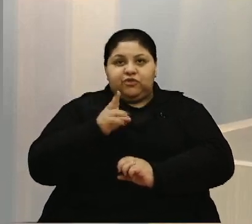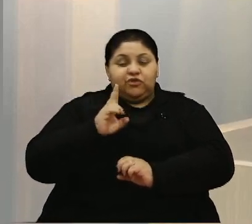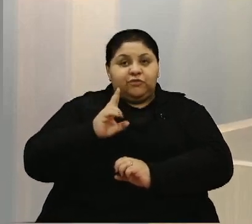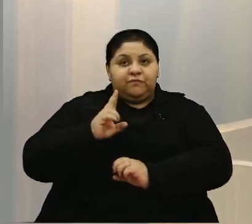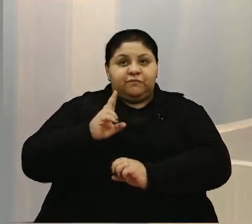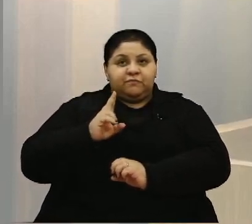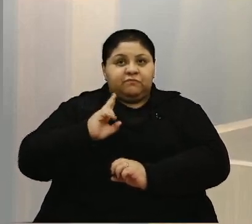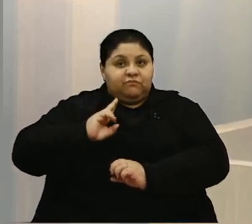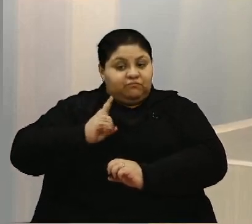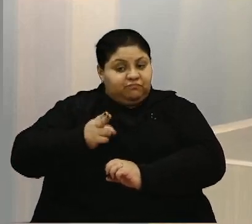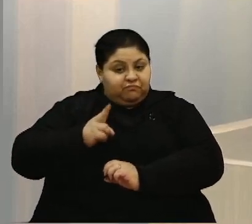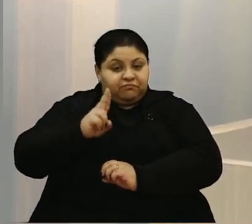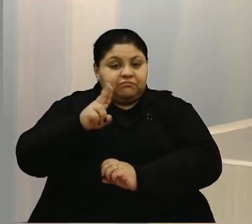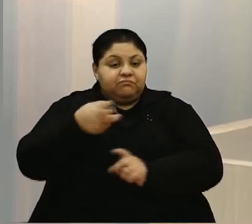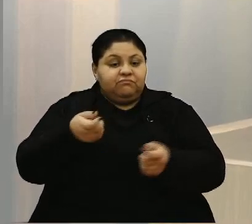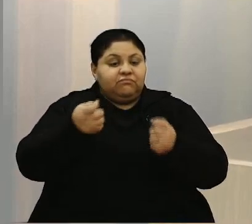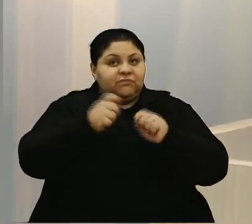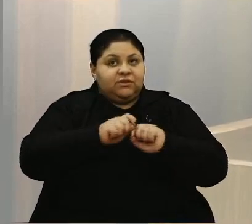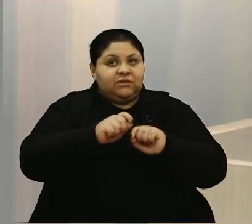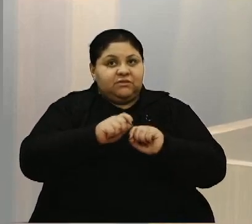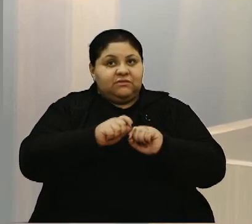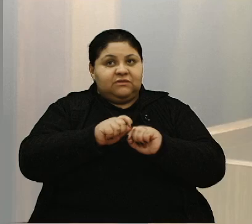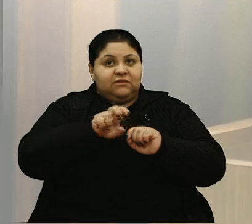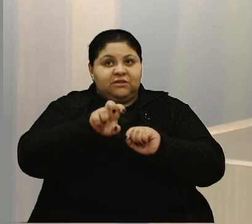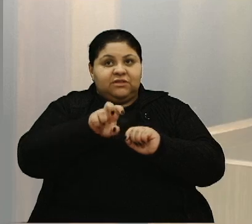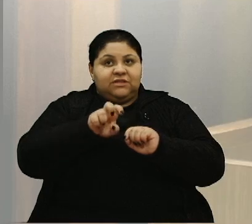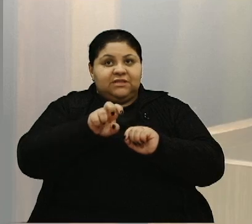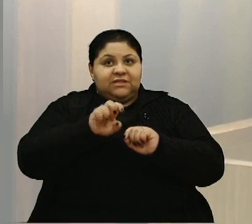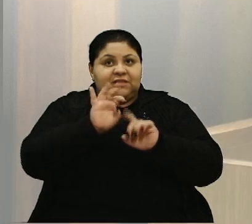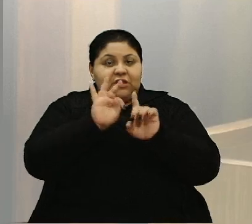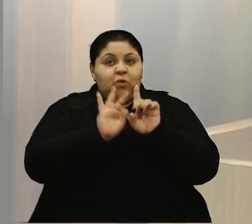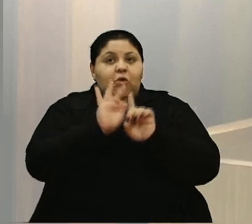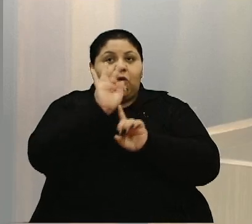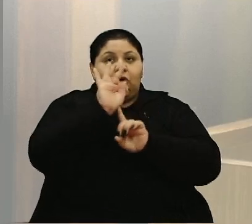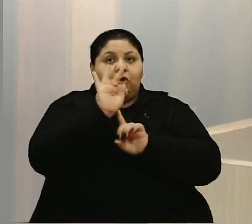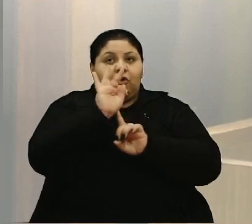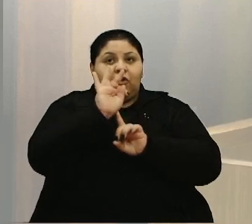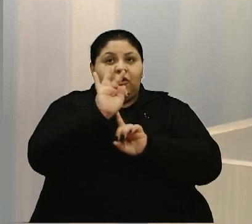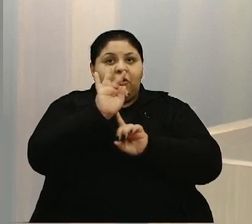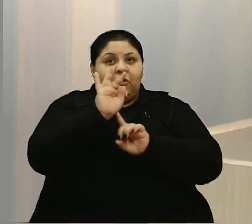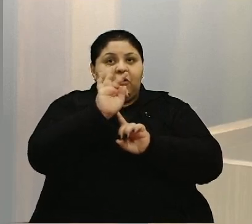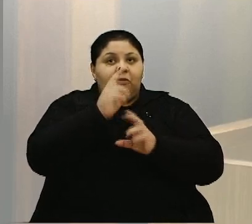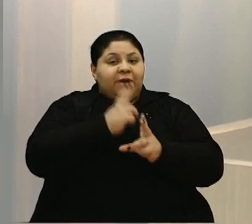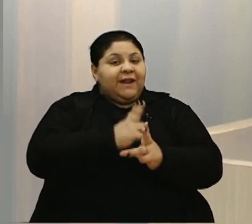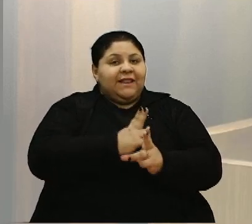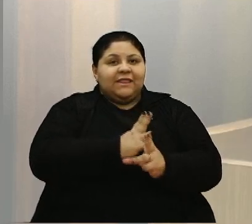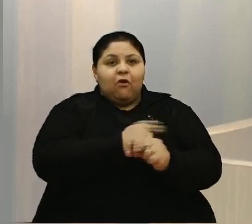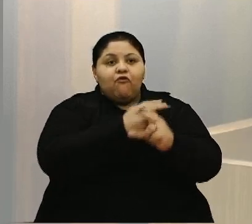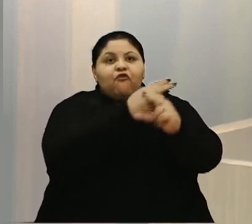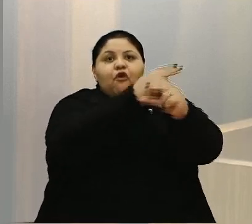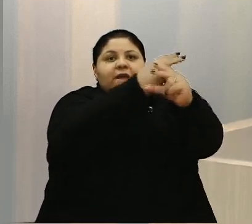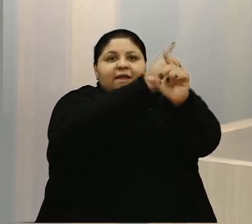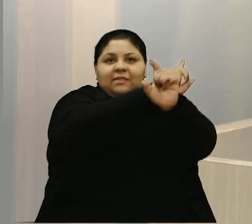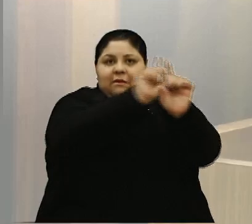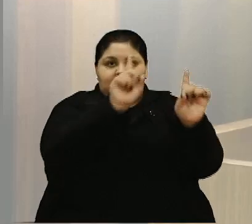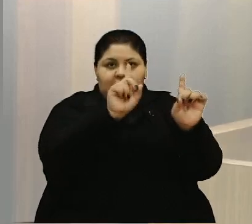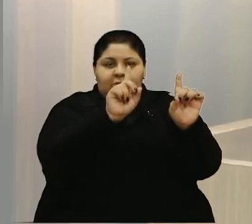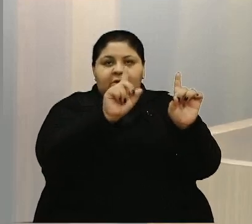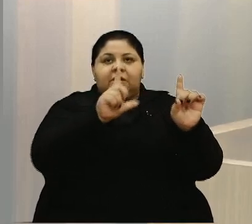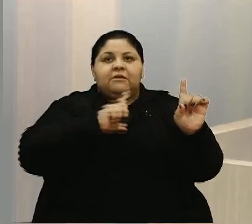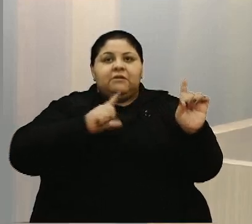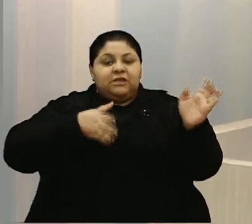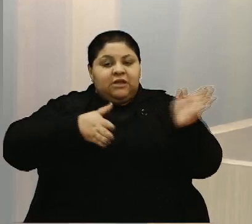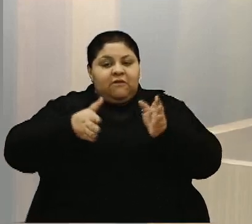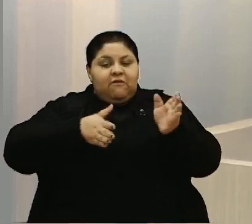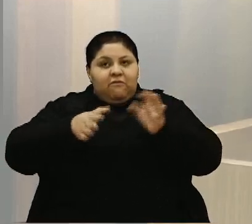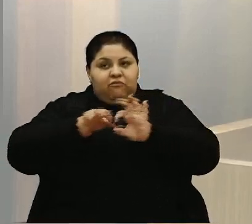continua lá, ele precisa de uma temperatura de 5 graus para que ele não voe. A gente teve esse período bem longo com